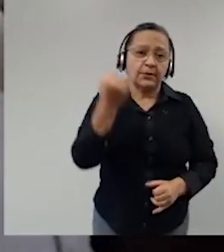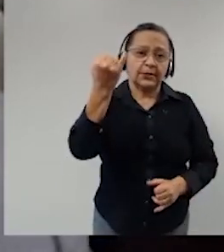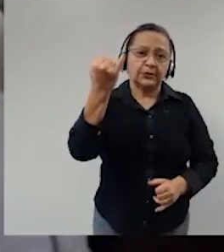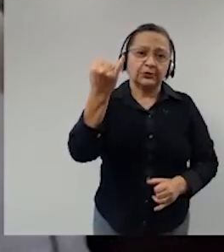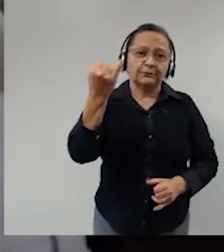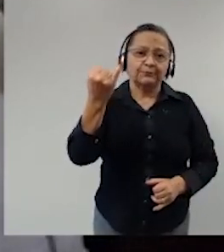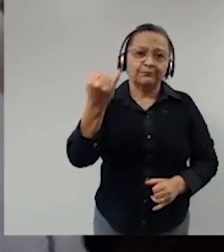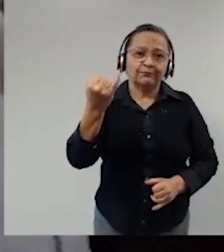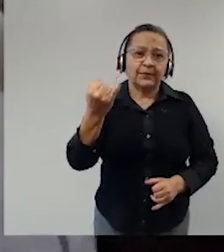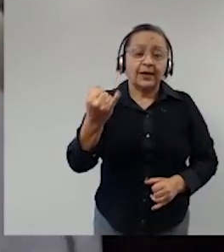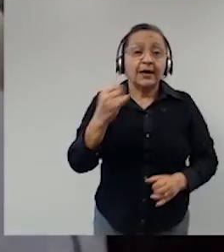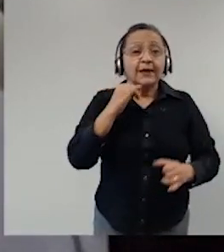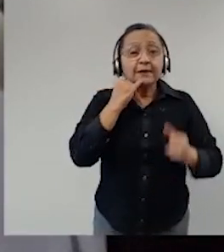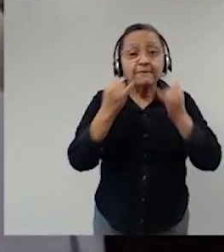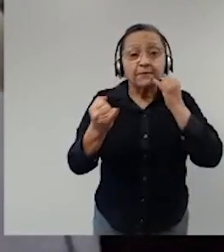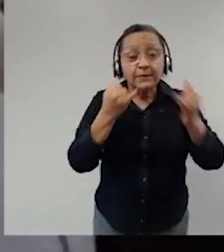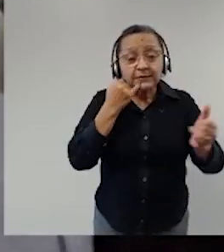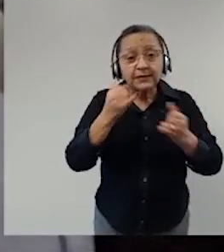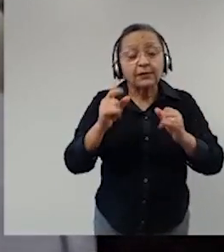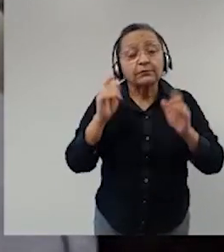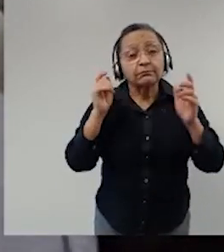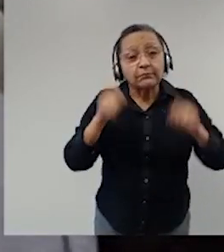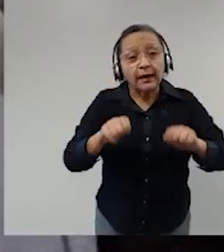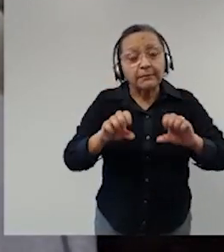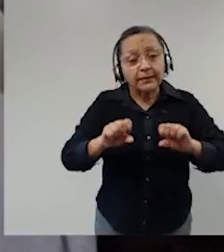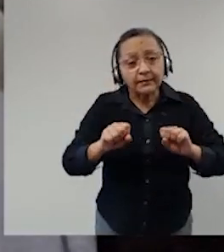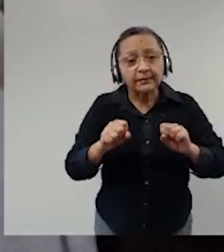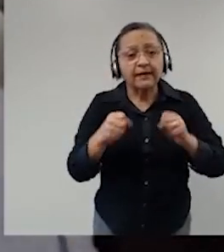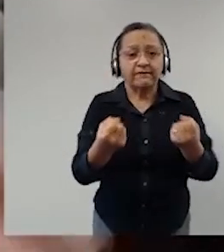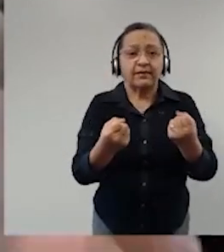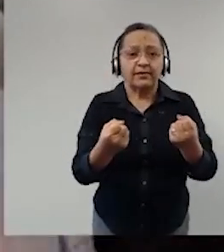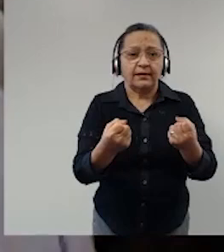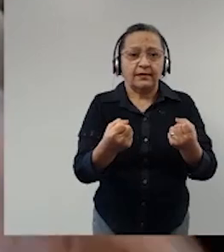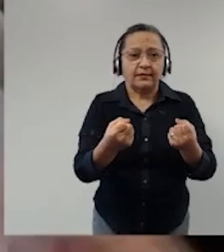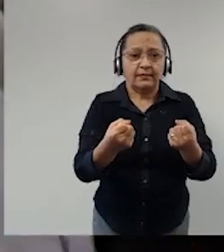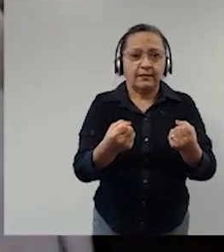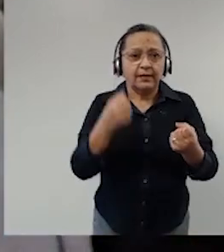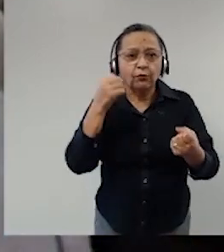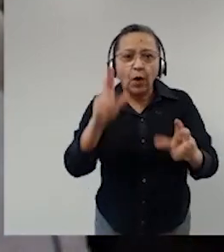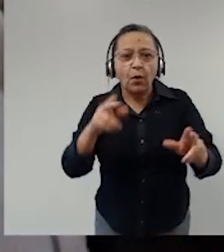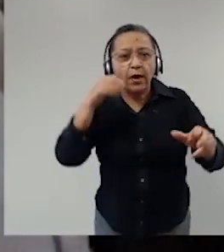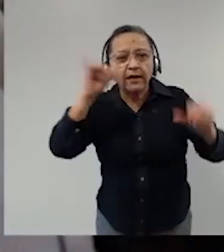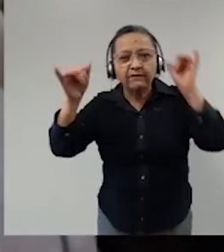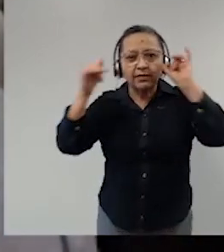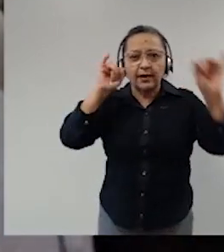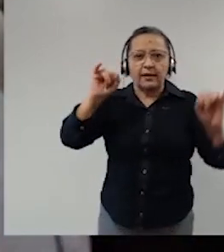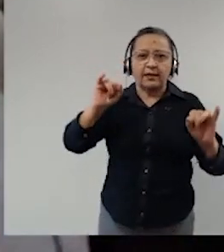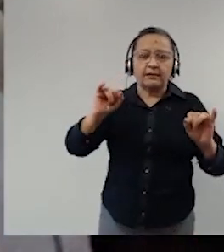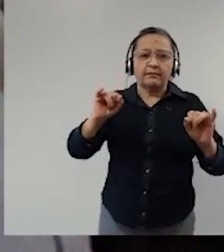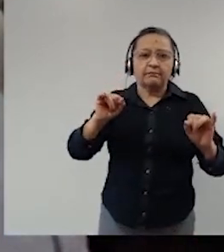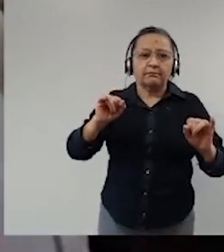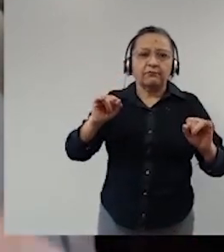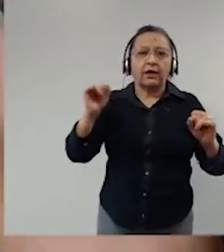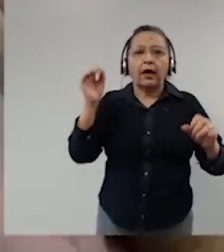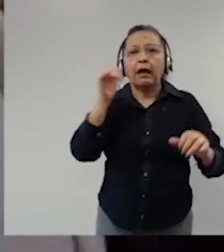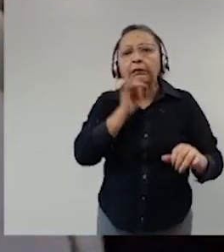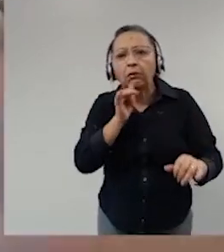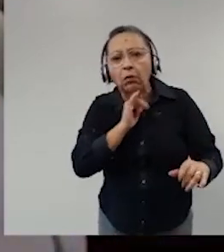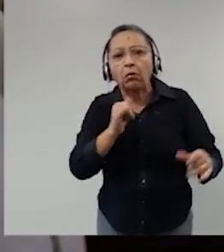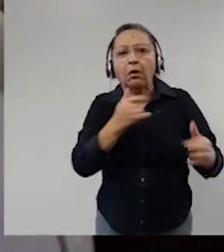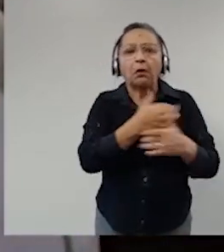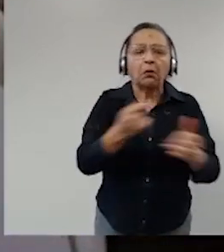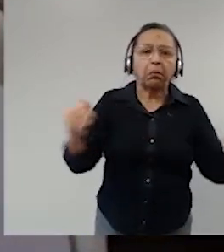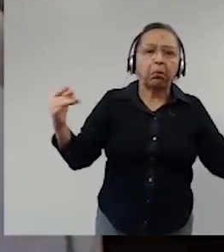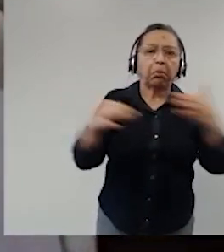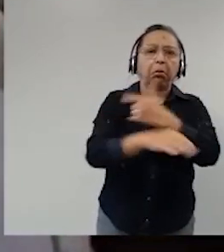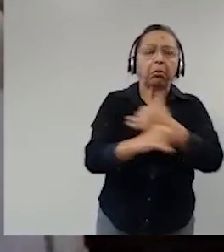ela é um instrumento de defesa da sociedade. Eu, com essas considerações, eu espero ter, de